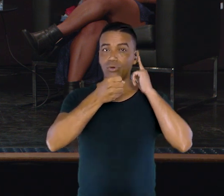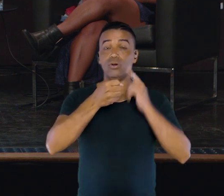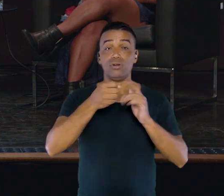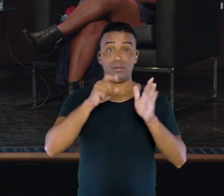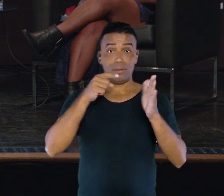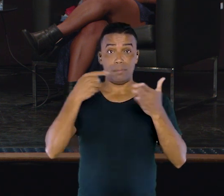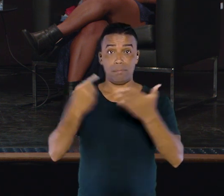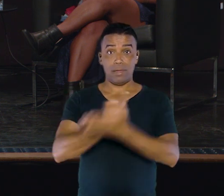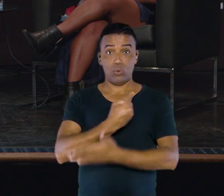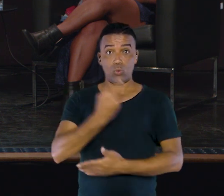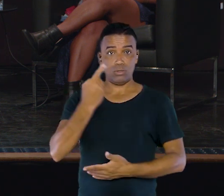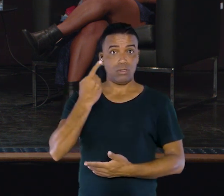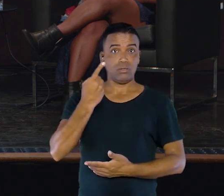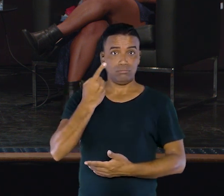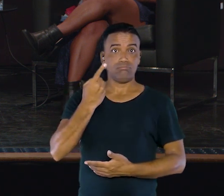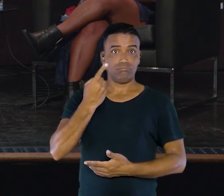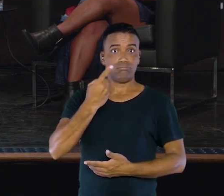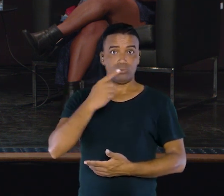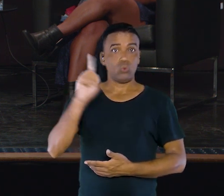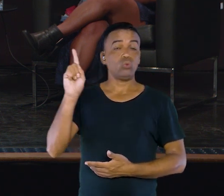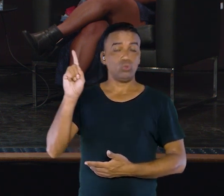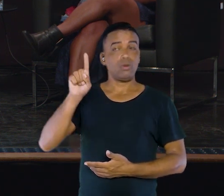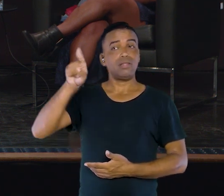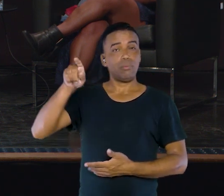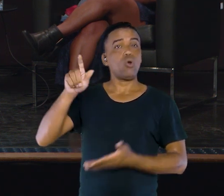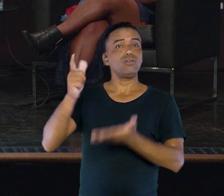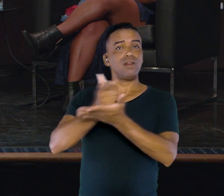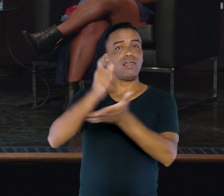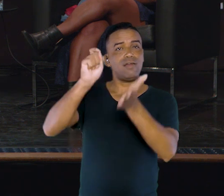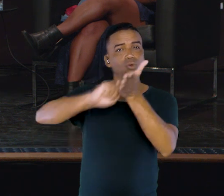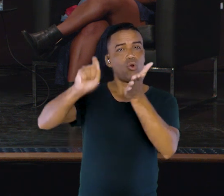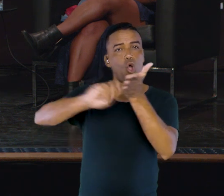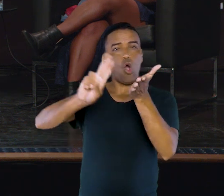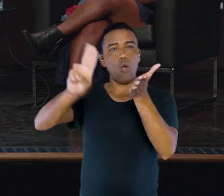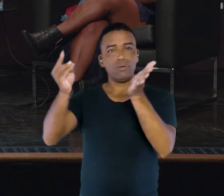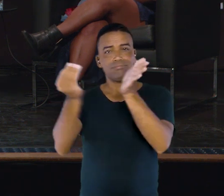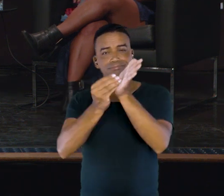a gente pode fazer mais uma pergunta para depois a gente seguir para a sessão de autógrafos, né?